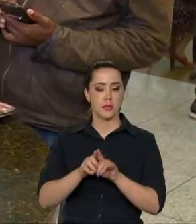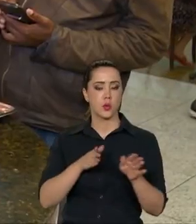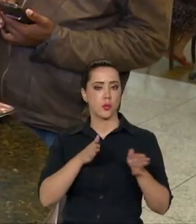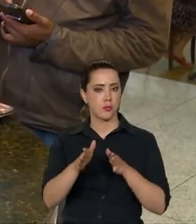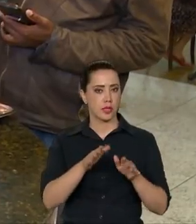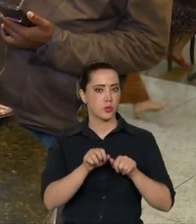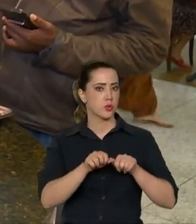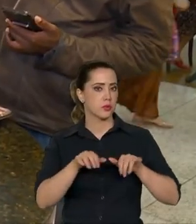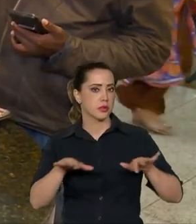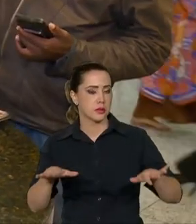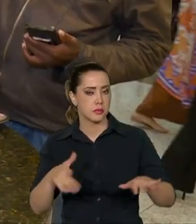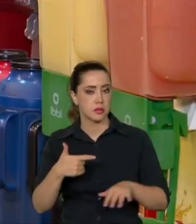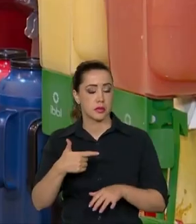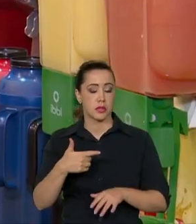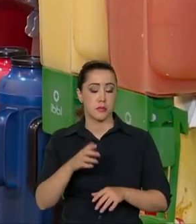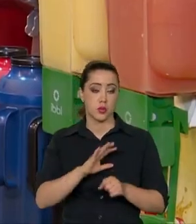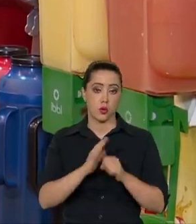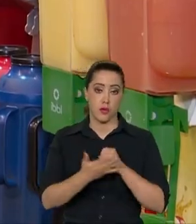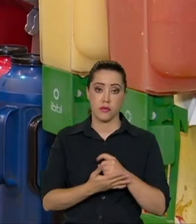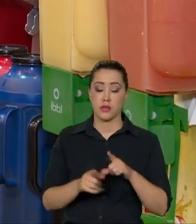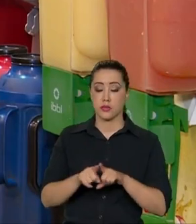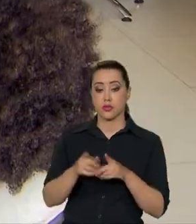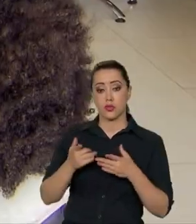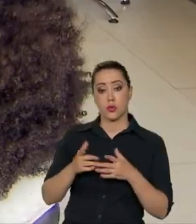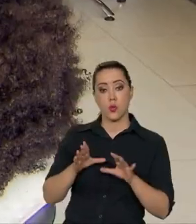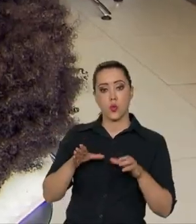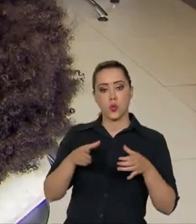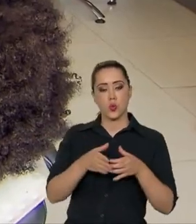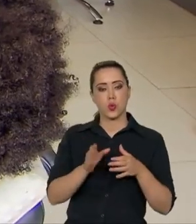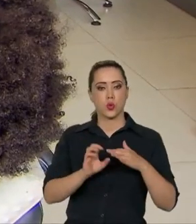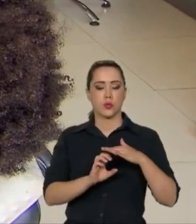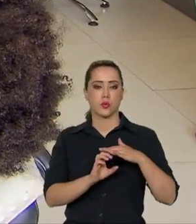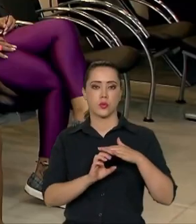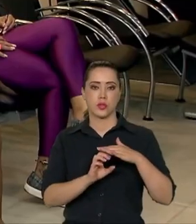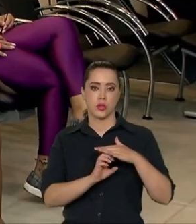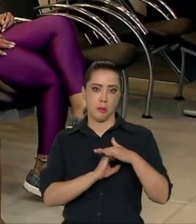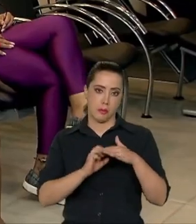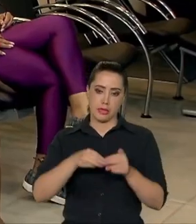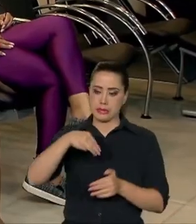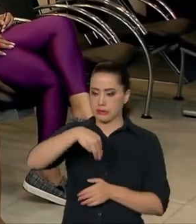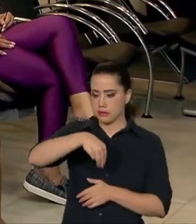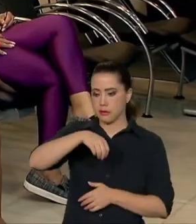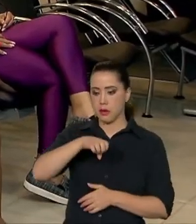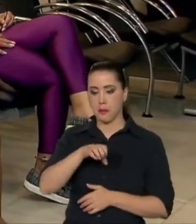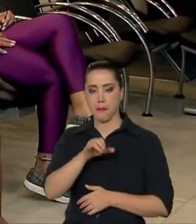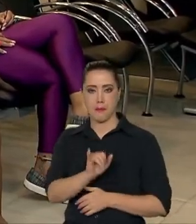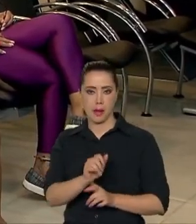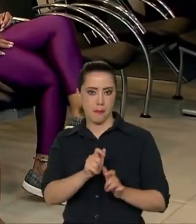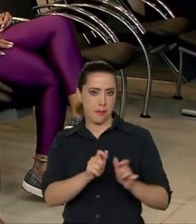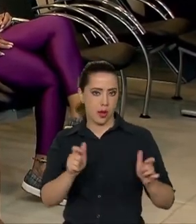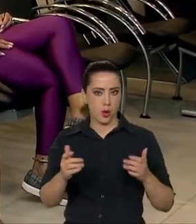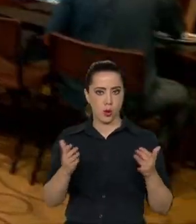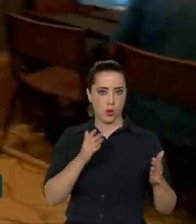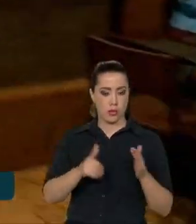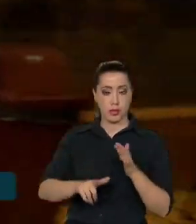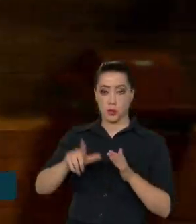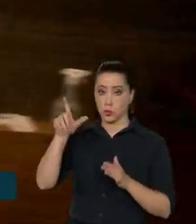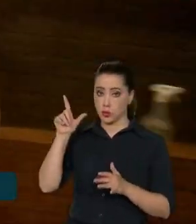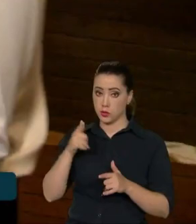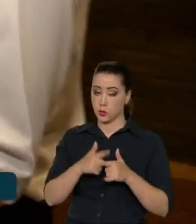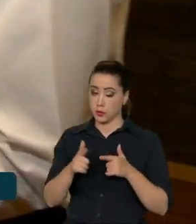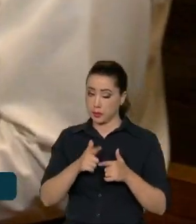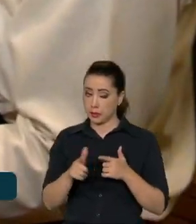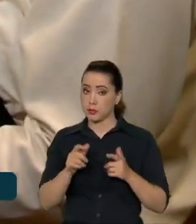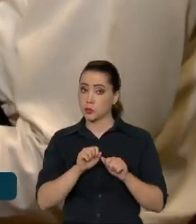a pandemia de Covid-19, deixando o mercado de microempresas maior do que antes da crise sanitária.